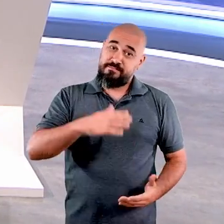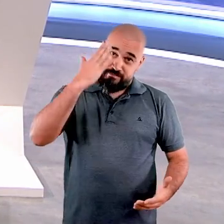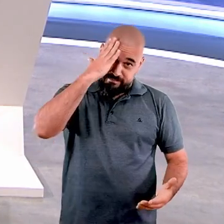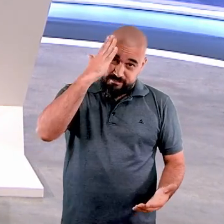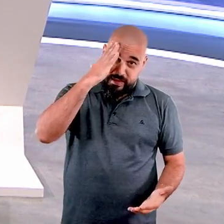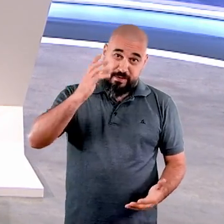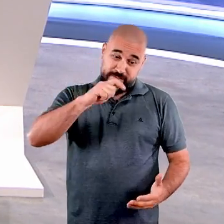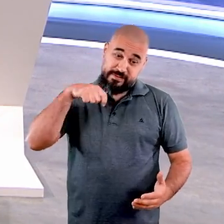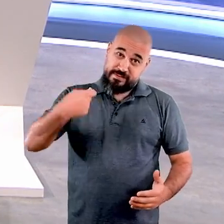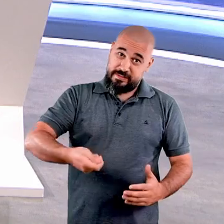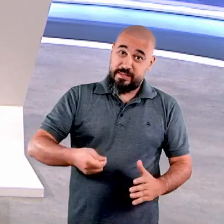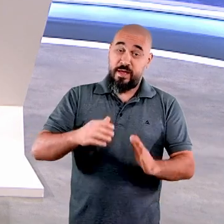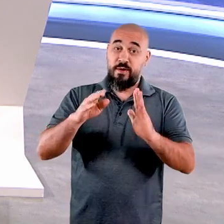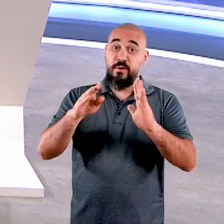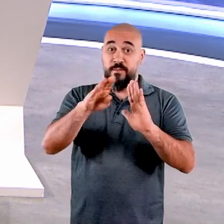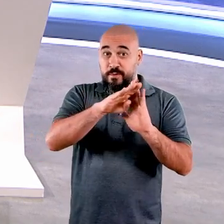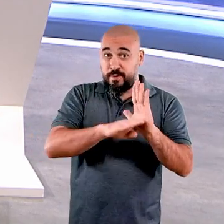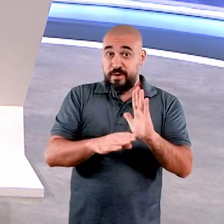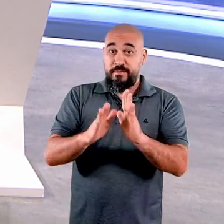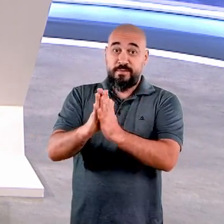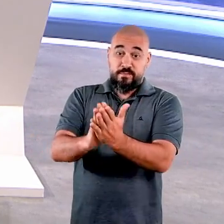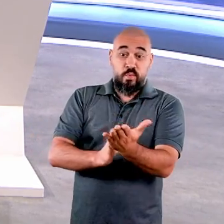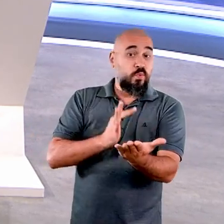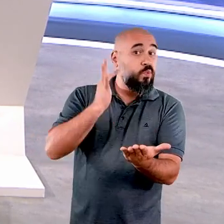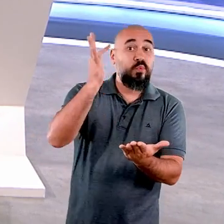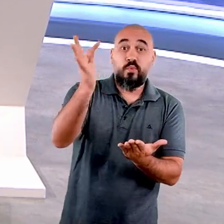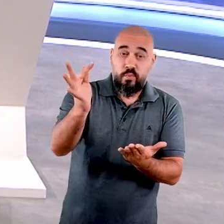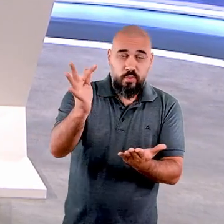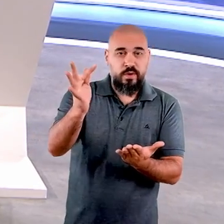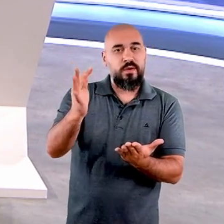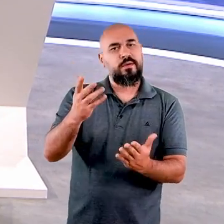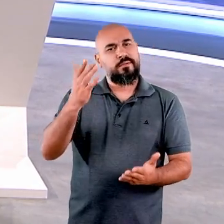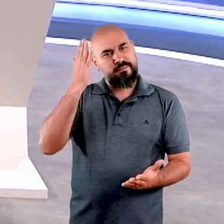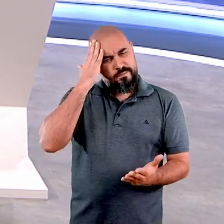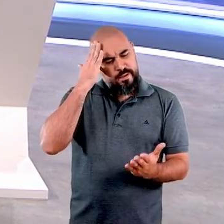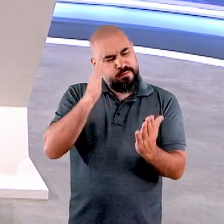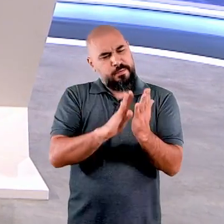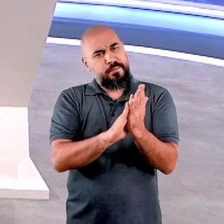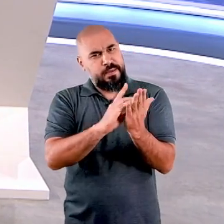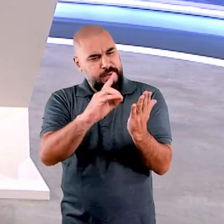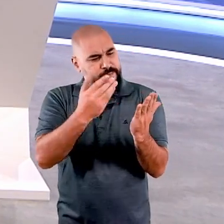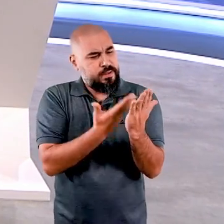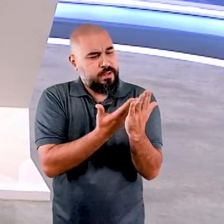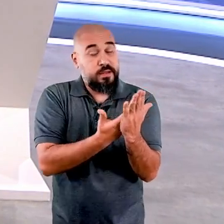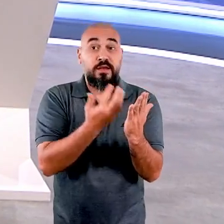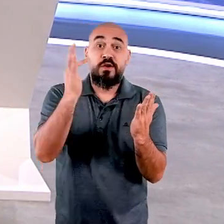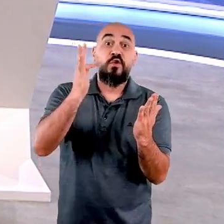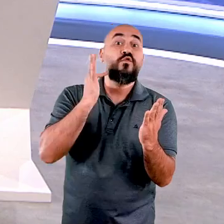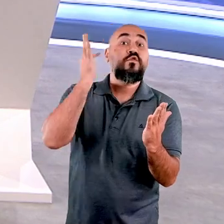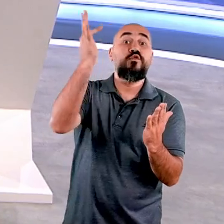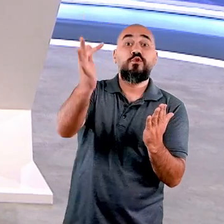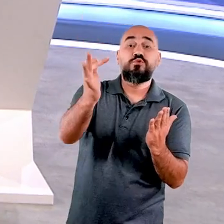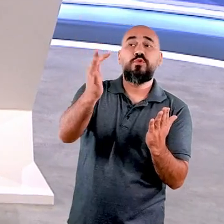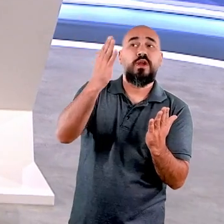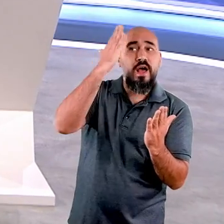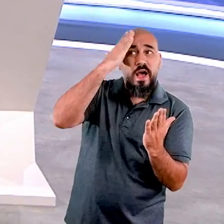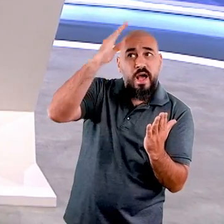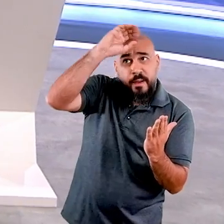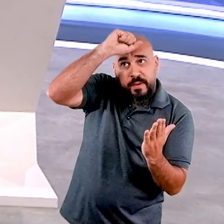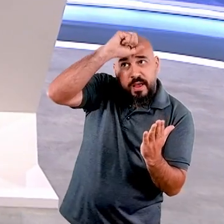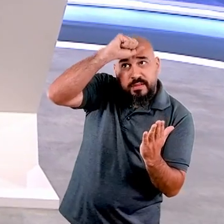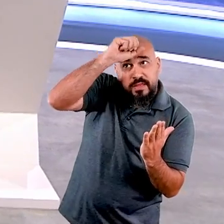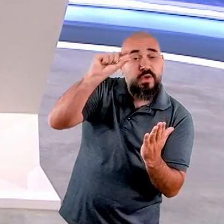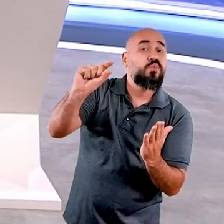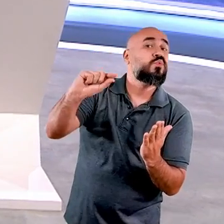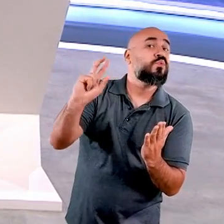do Futuro. A Arena porque discutimos a Bíblia, e do futuro porque estudamos as profecias. Buscamos na palavra de